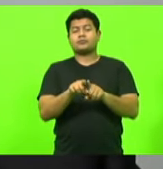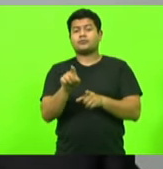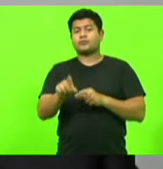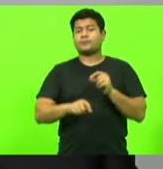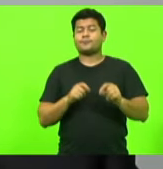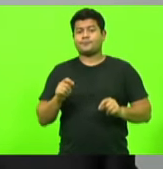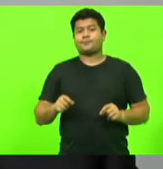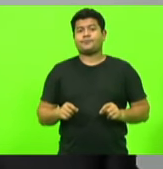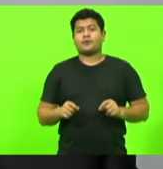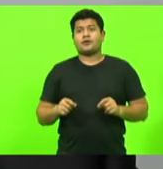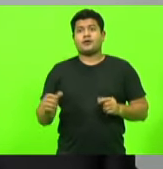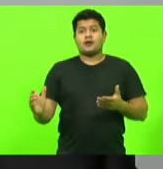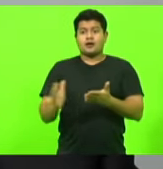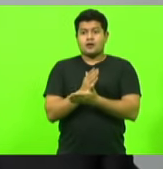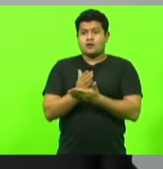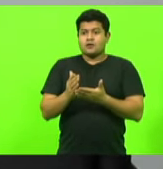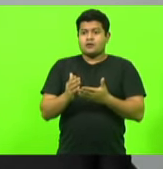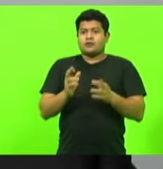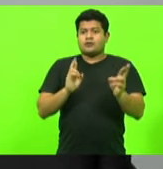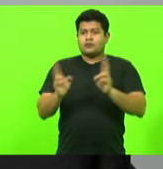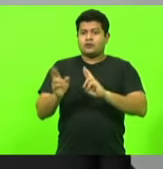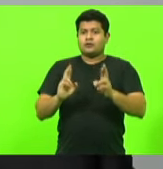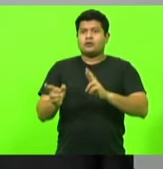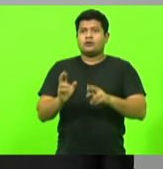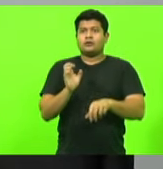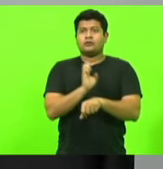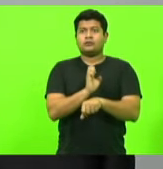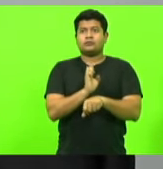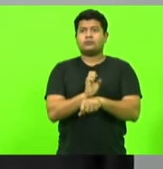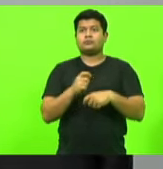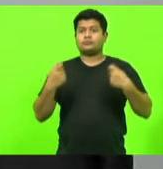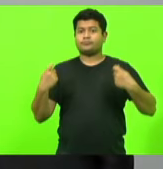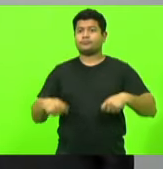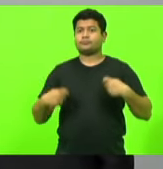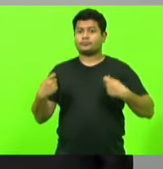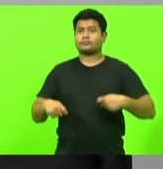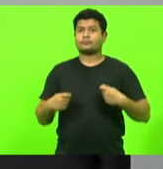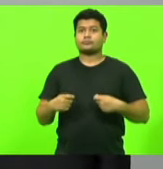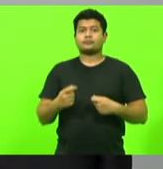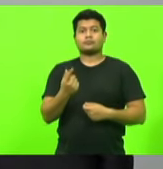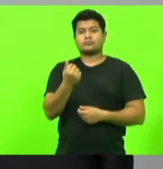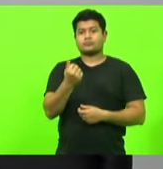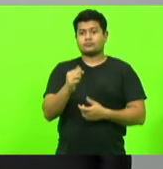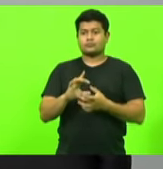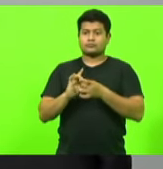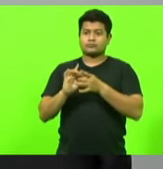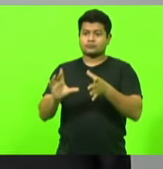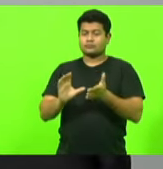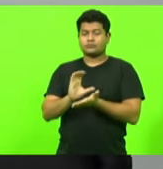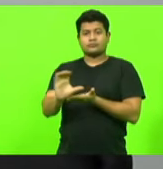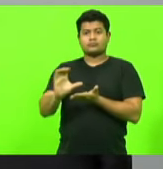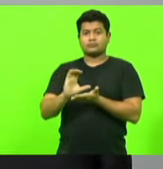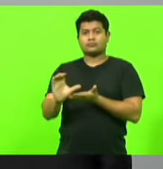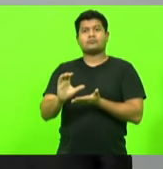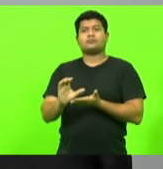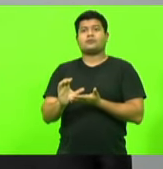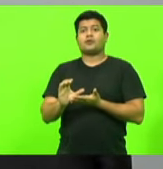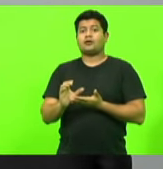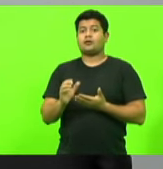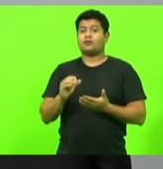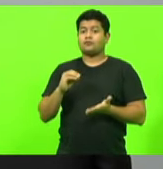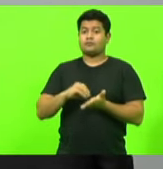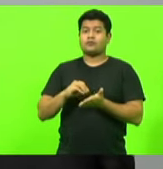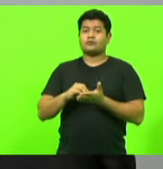estrategicamente, tem algumas rodovias do estado que precisam também do aporte e que ainda não foi aberta a licitação.